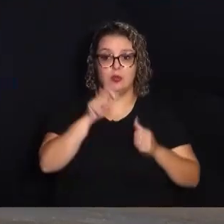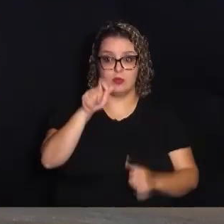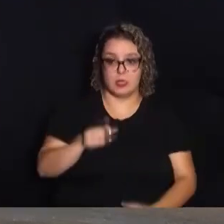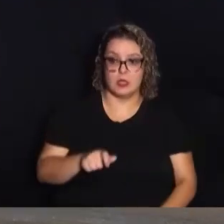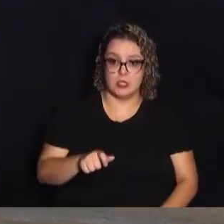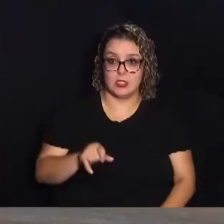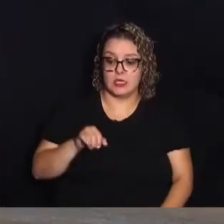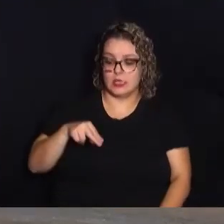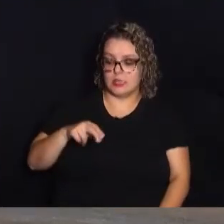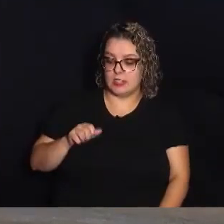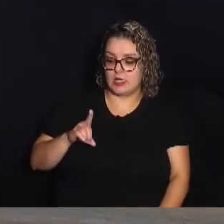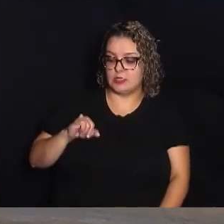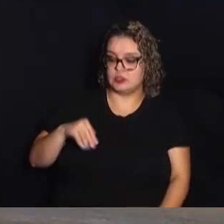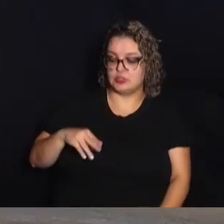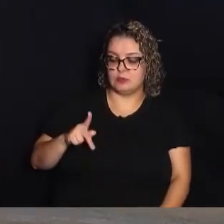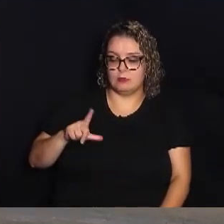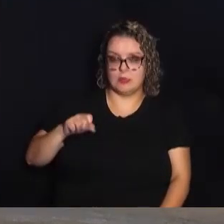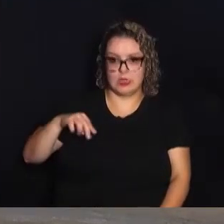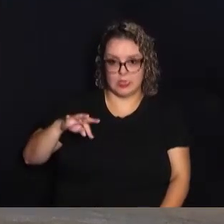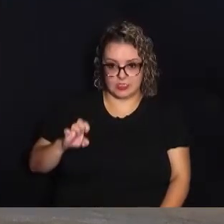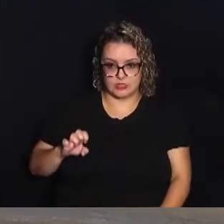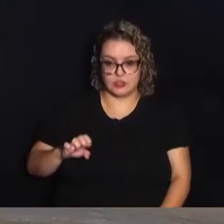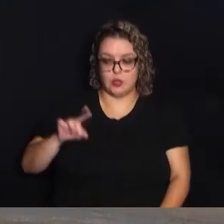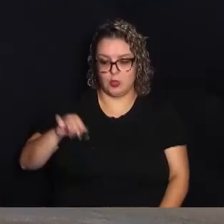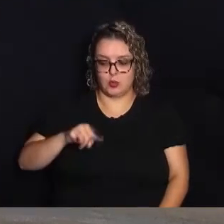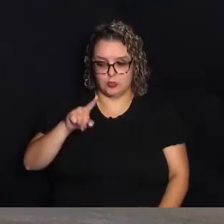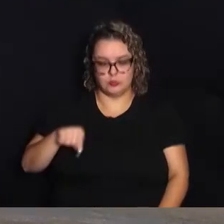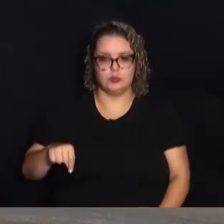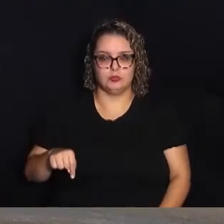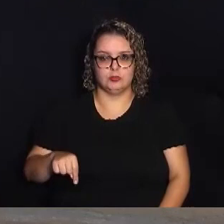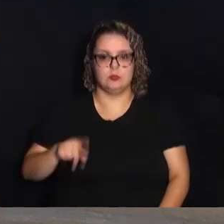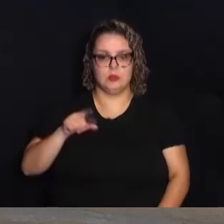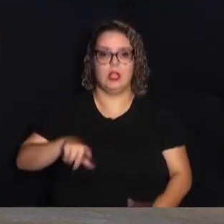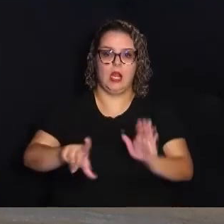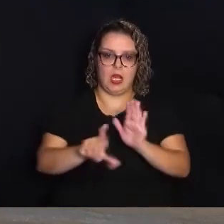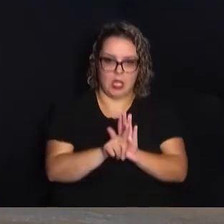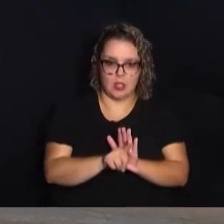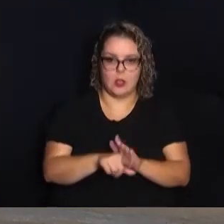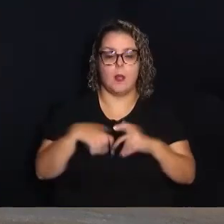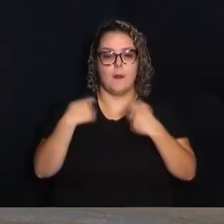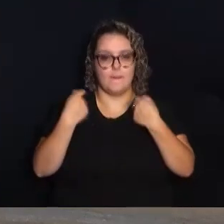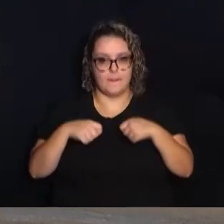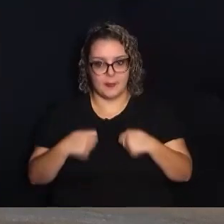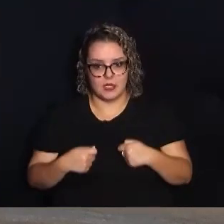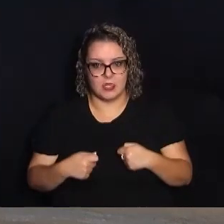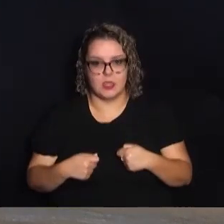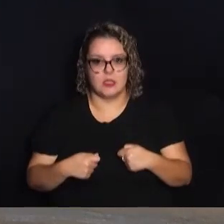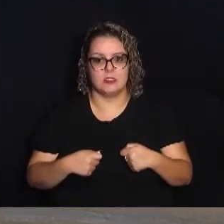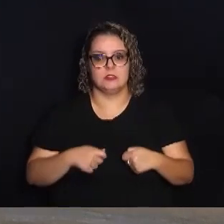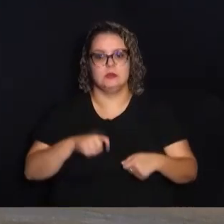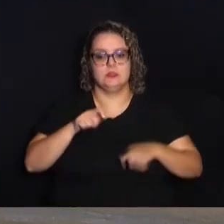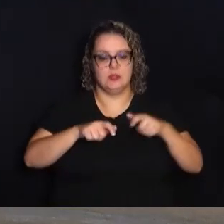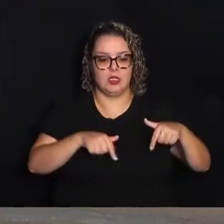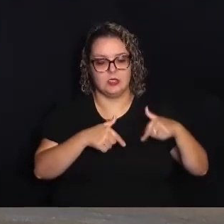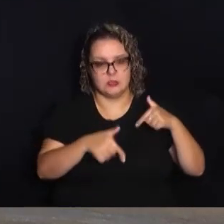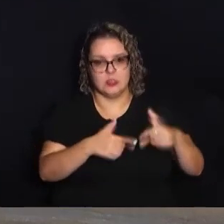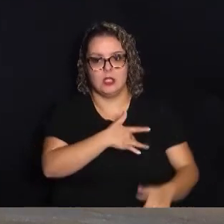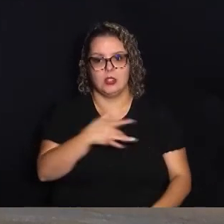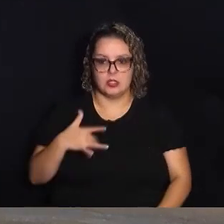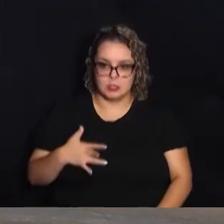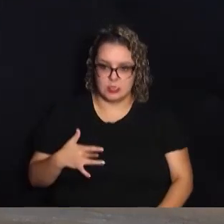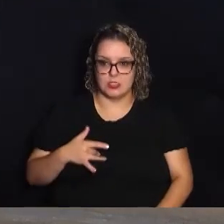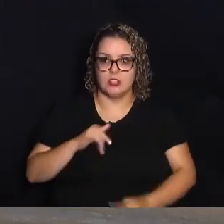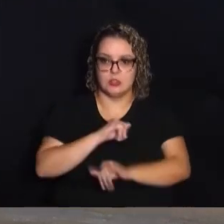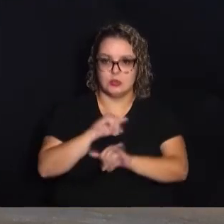beneficiário esteja inadimplente o cancelamento para ser considerado legal deve a operadora de saúde